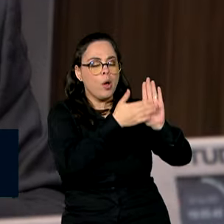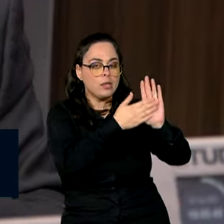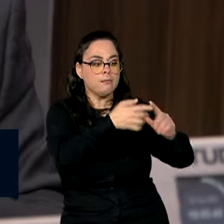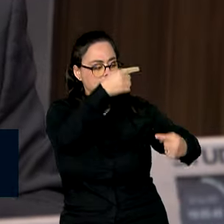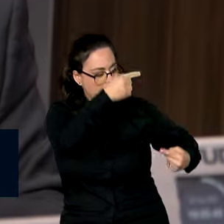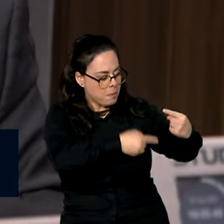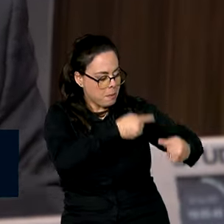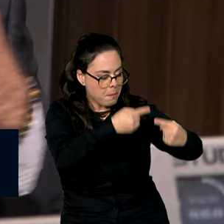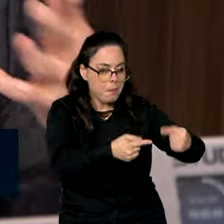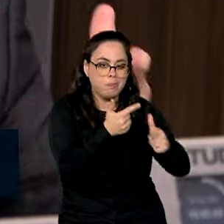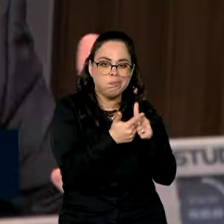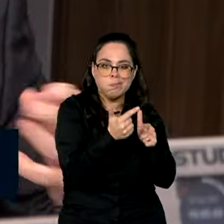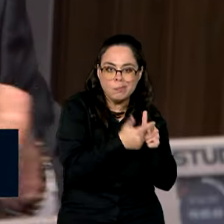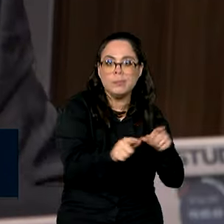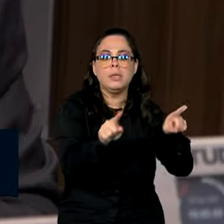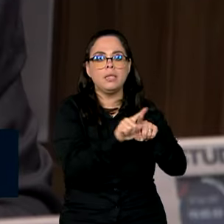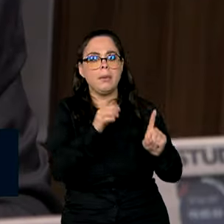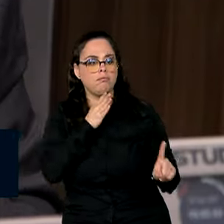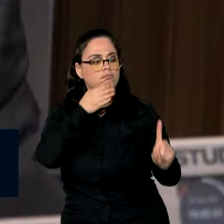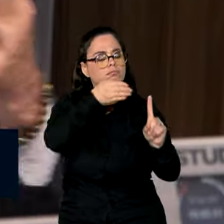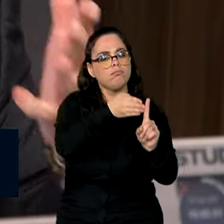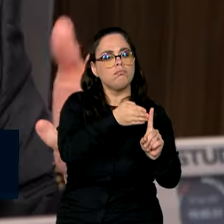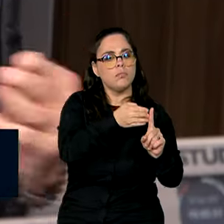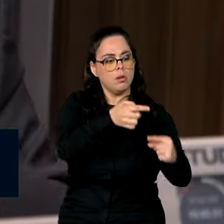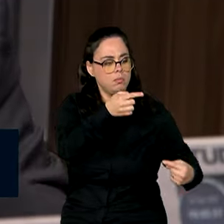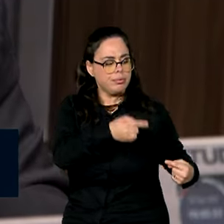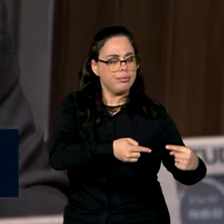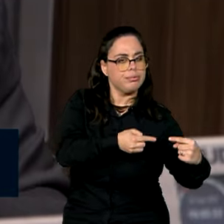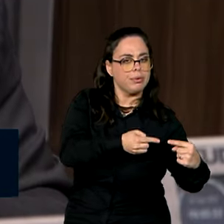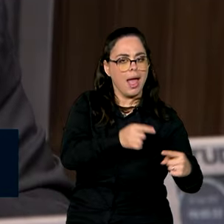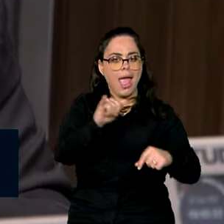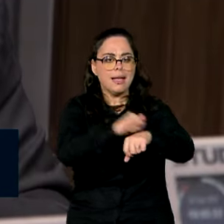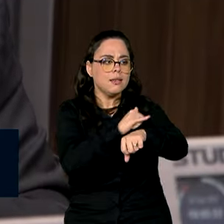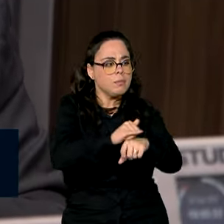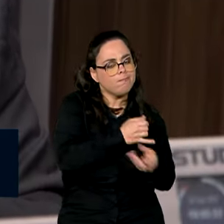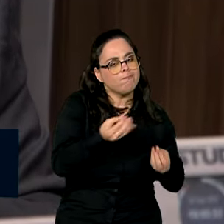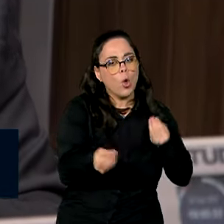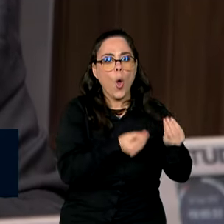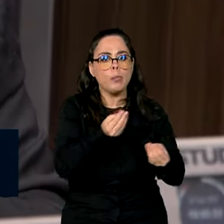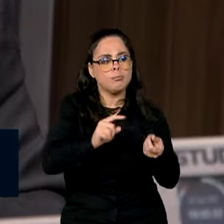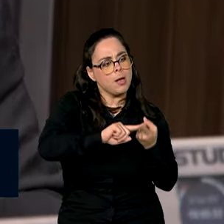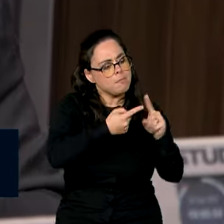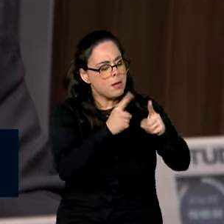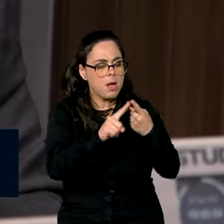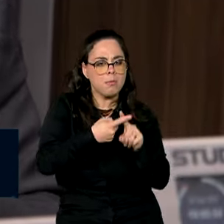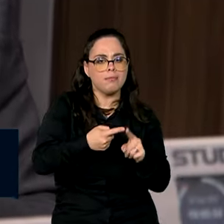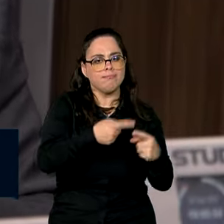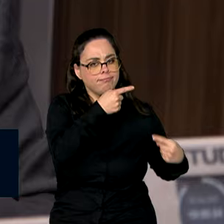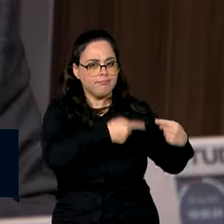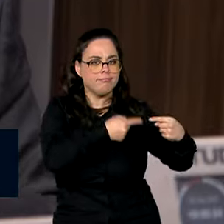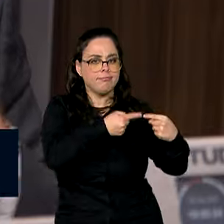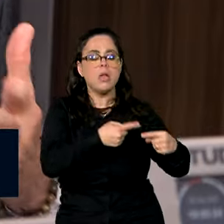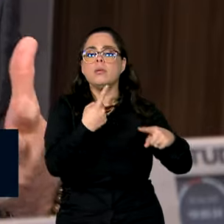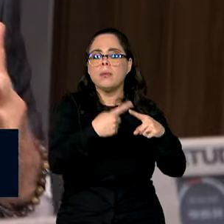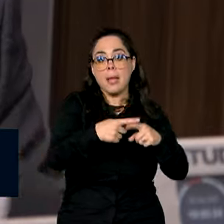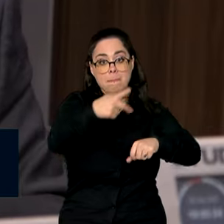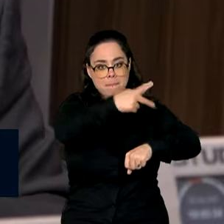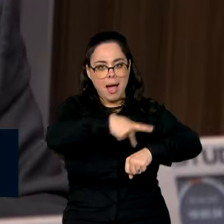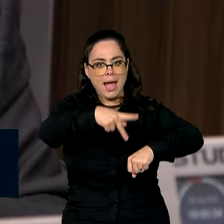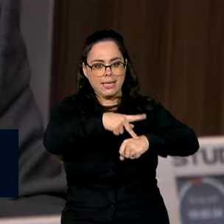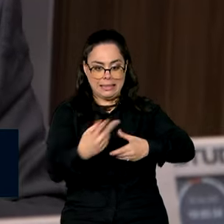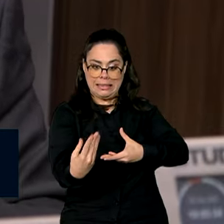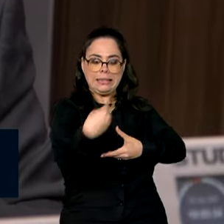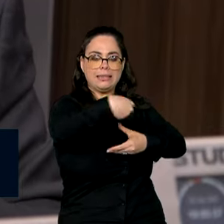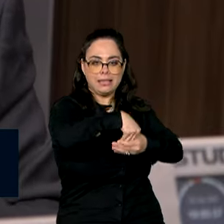problemas todos e apontar direções apontar soluções eh no sentido de que eh os países que que fazem